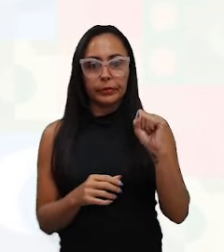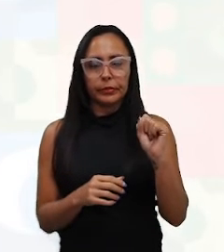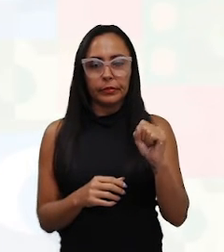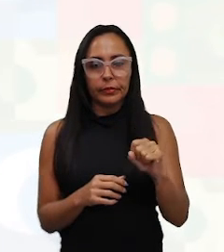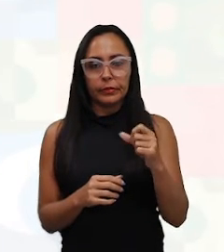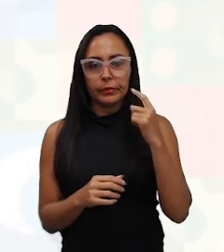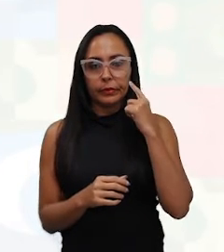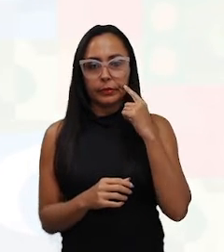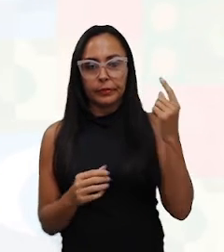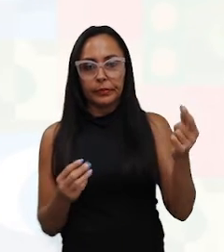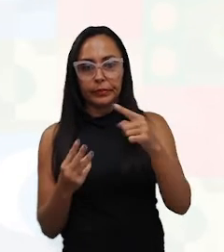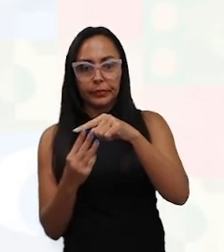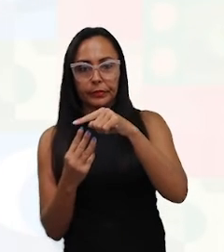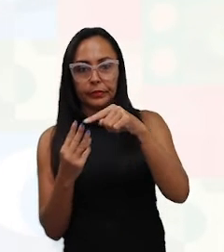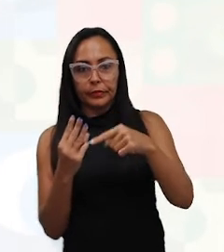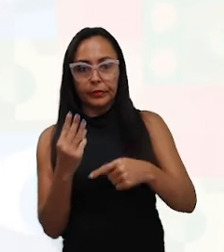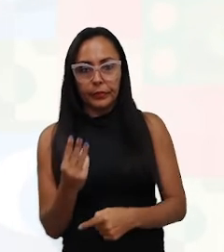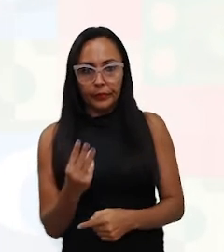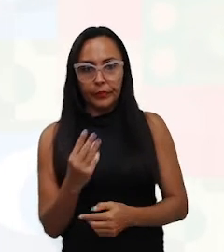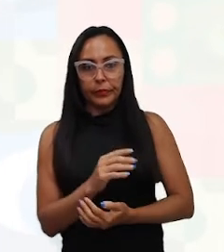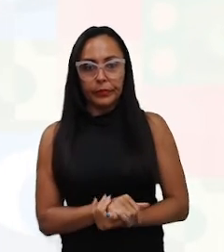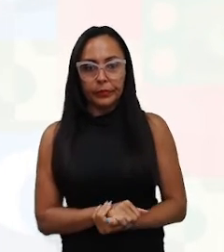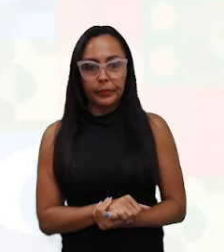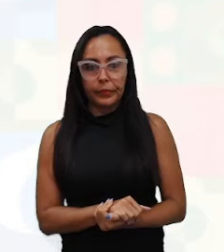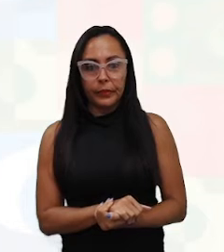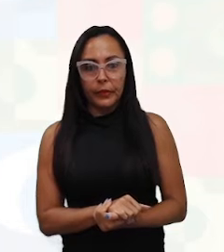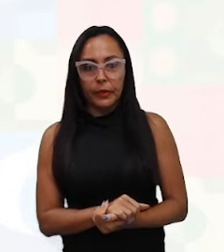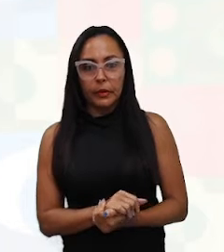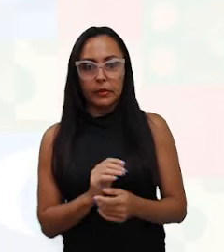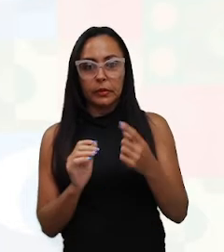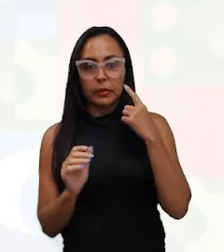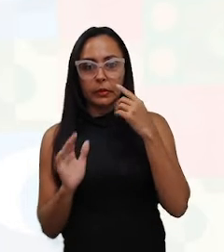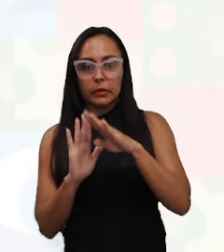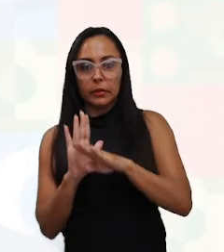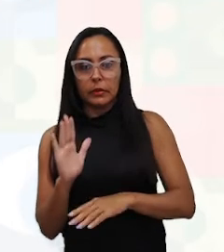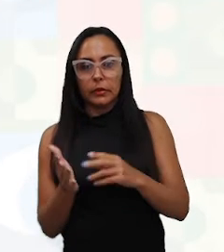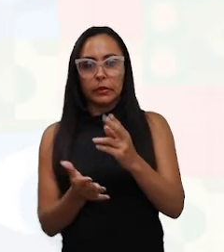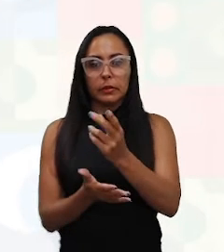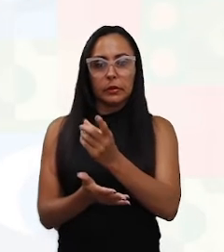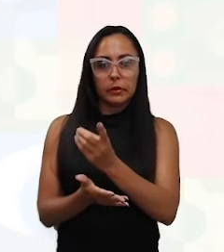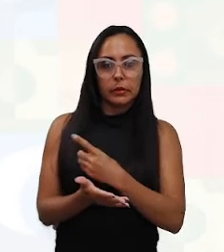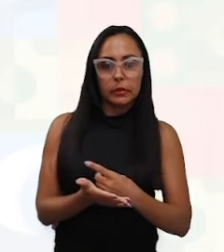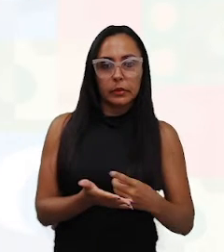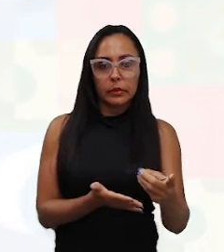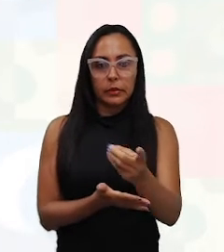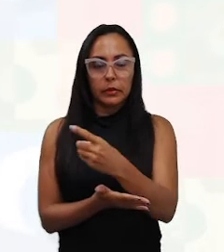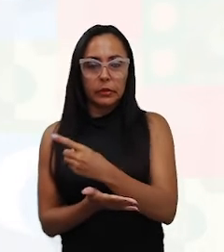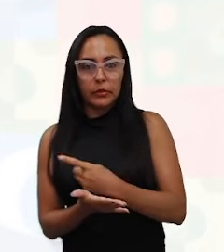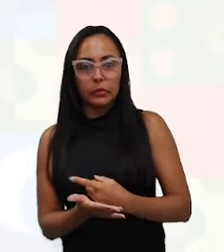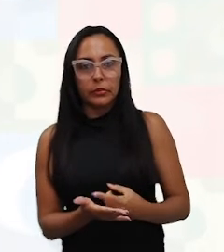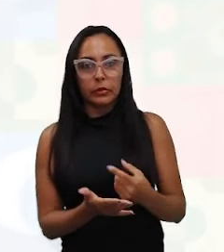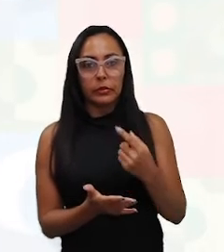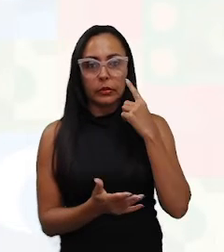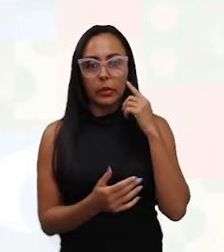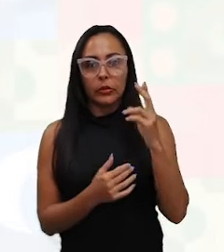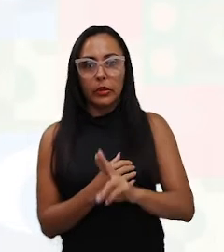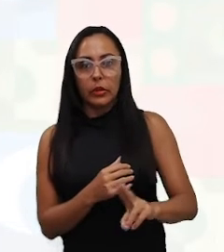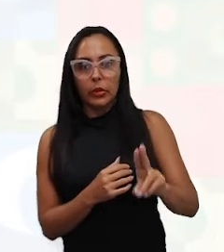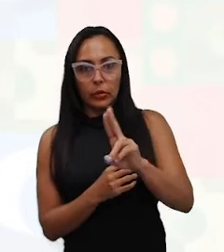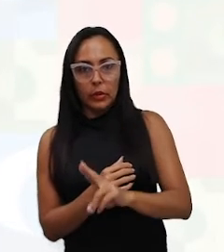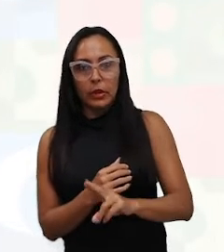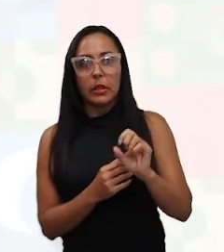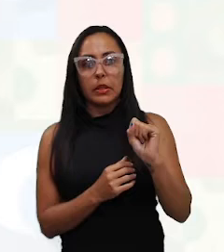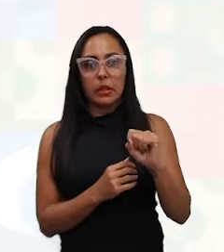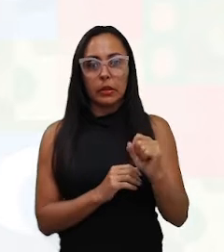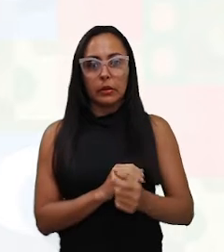perspectiva com 3 pontos de fuga, que é menos usual para o design de interior, né? A gente utiliza muito com 1 ponto de fuga ou